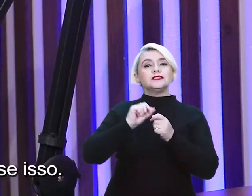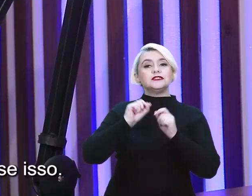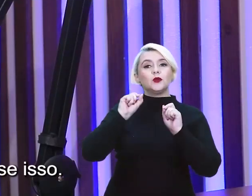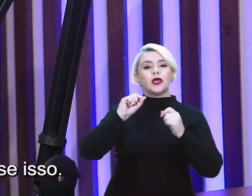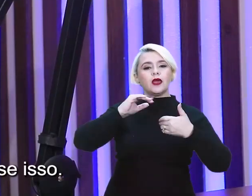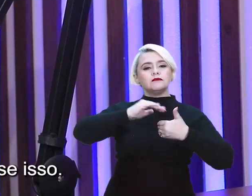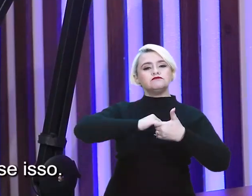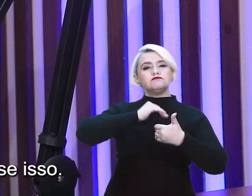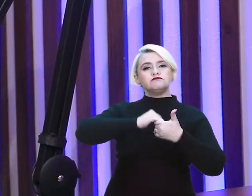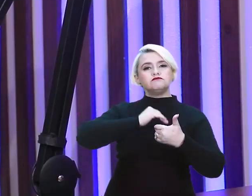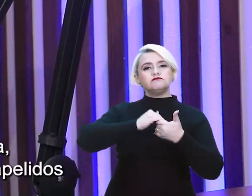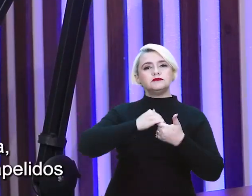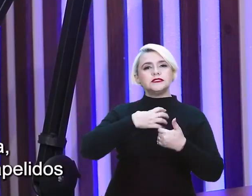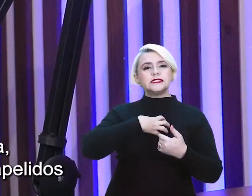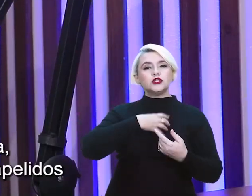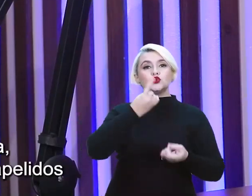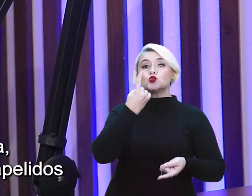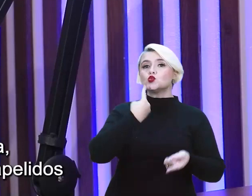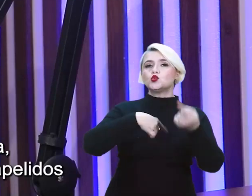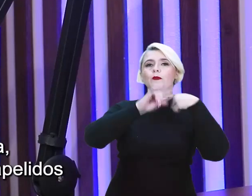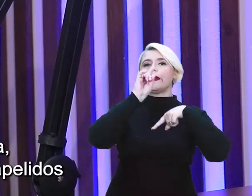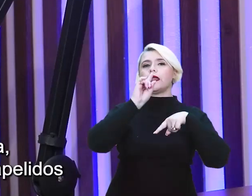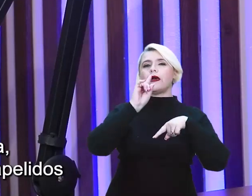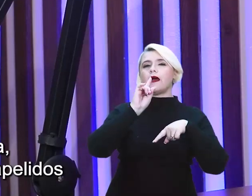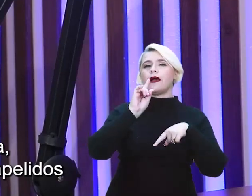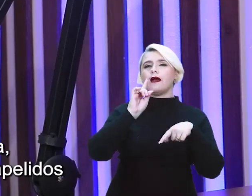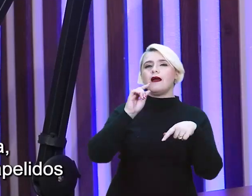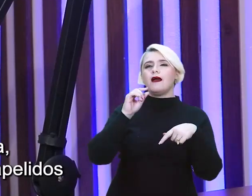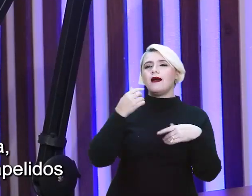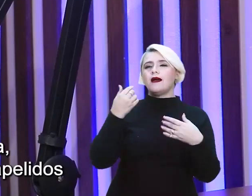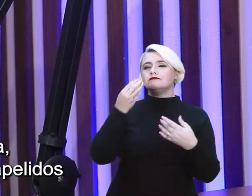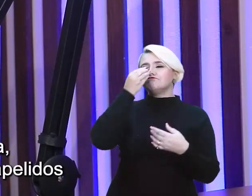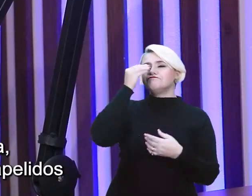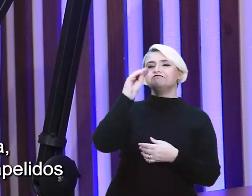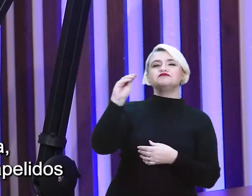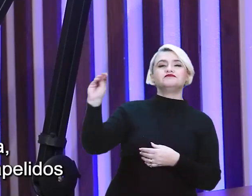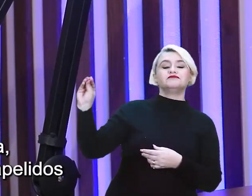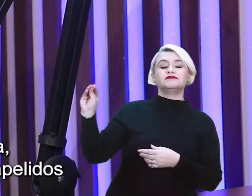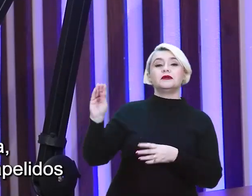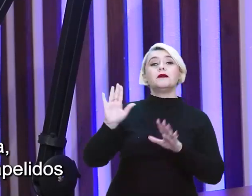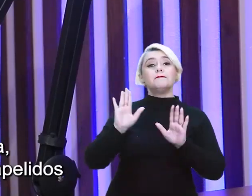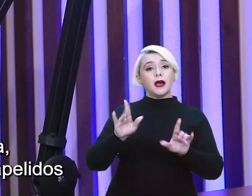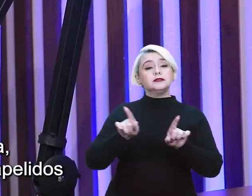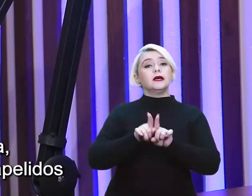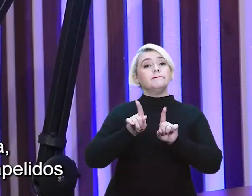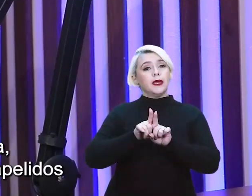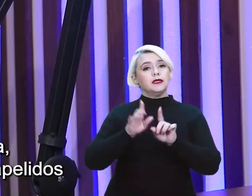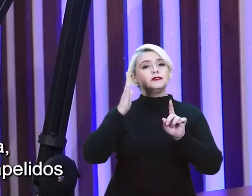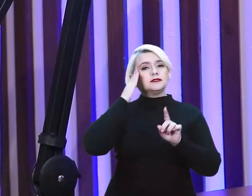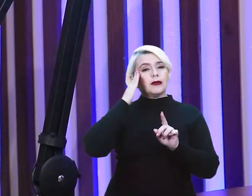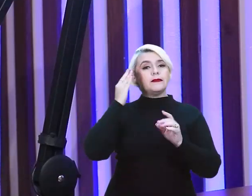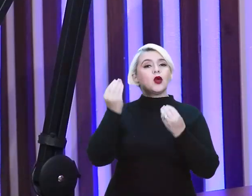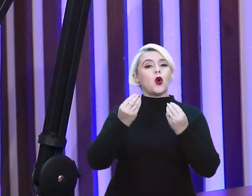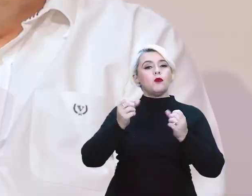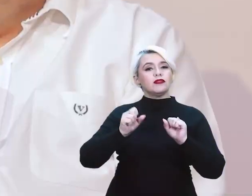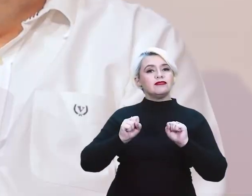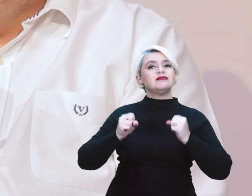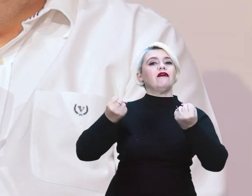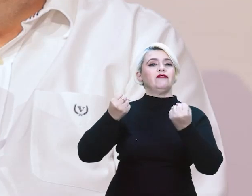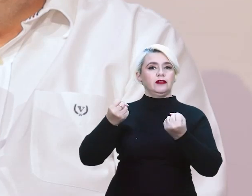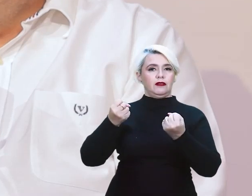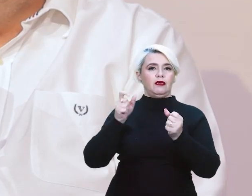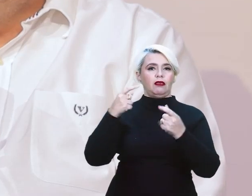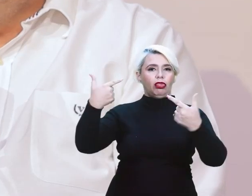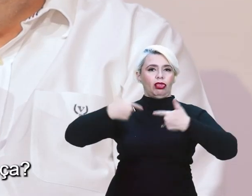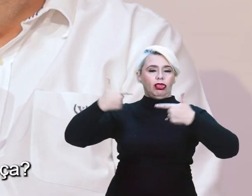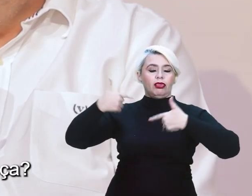gente superasse isso, não desse muita importância, mas também se defendesse dos apelidos.